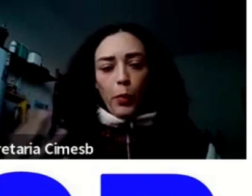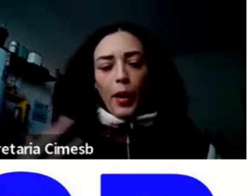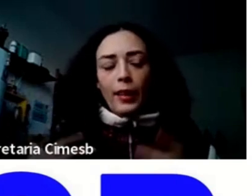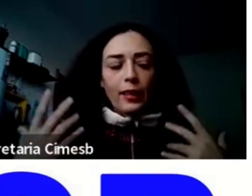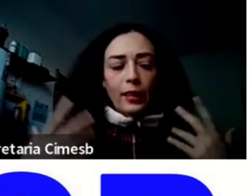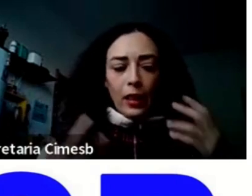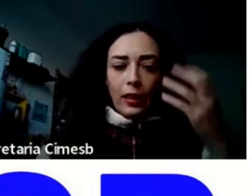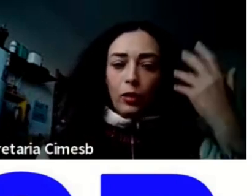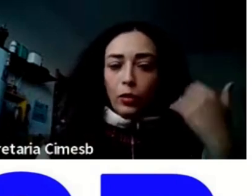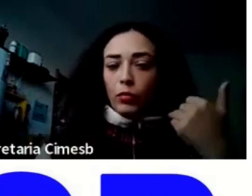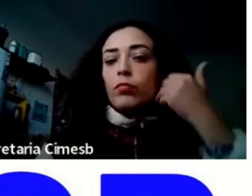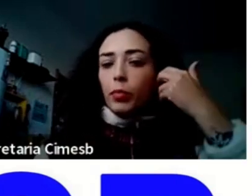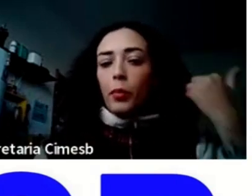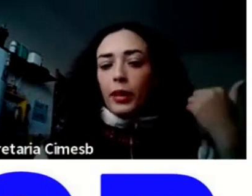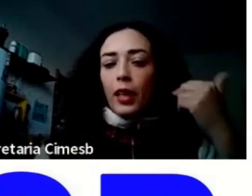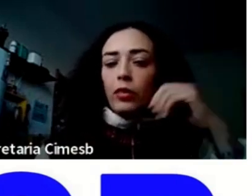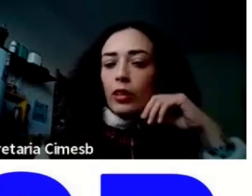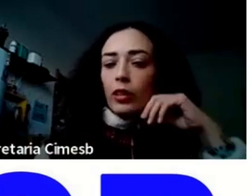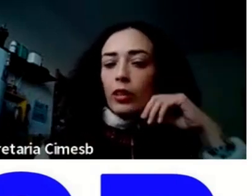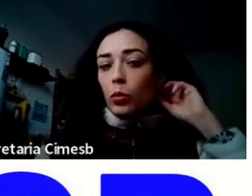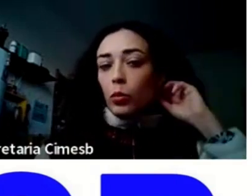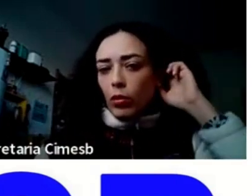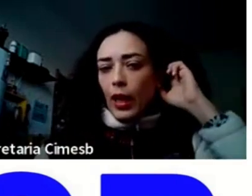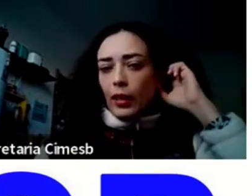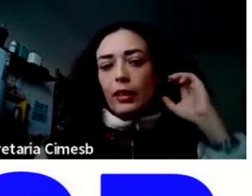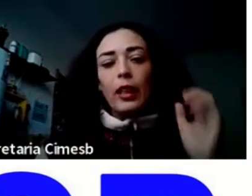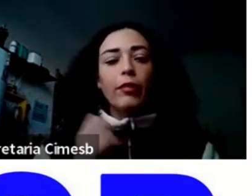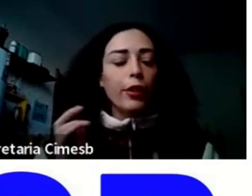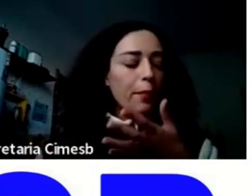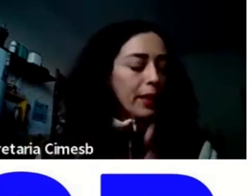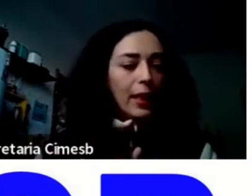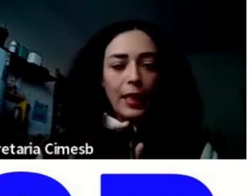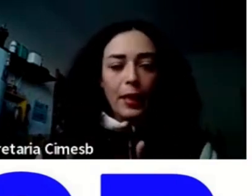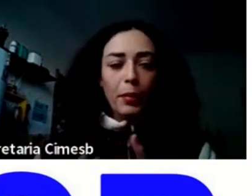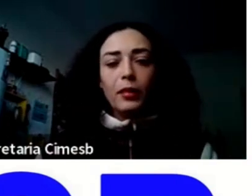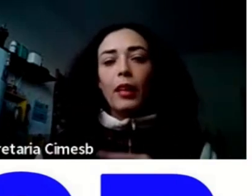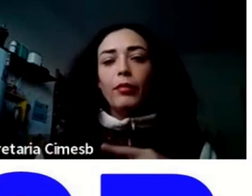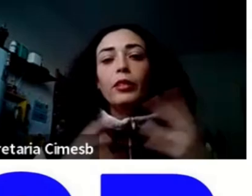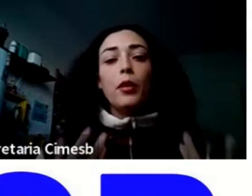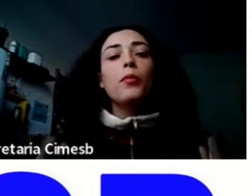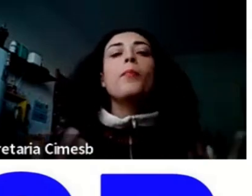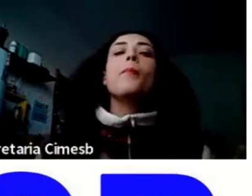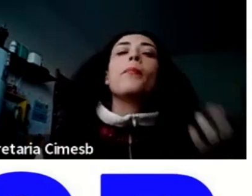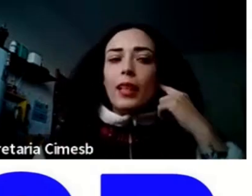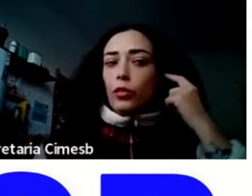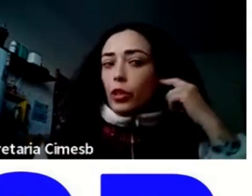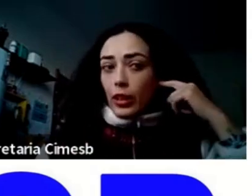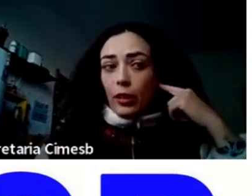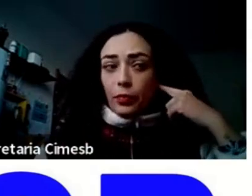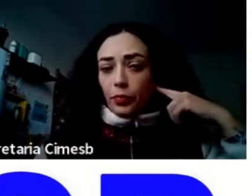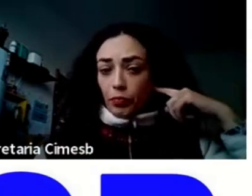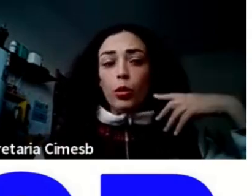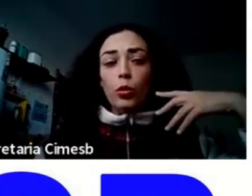estava muito preocupada assim na questão para não perder a audição do outro lado. Então ela foi aprender Libras, que ela falou, se eu perder